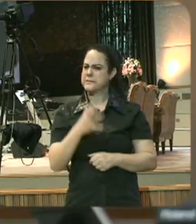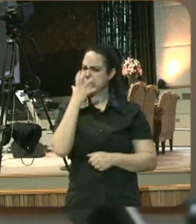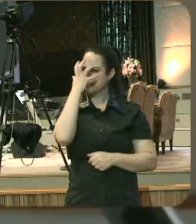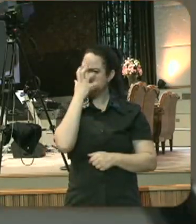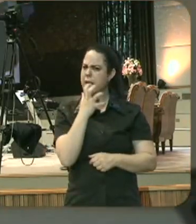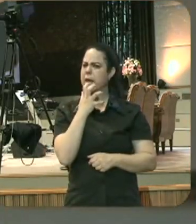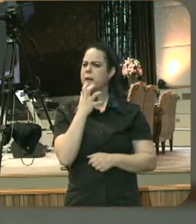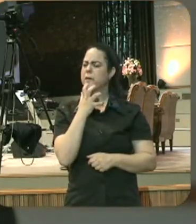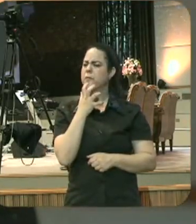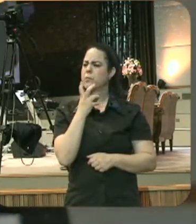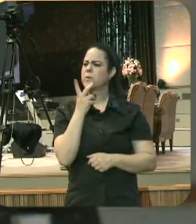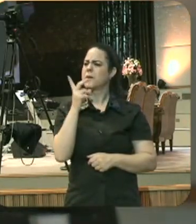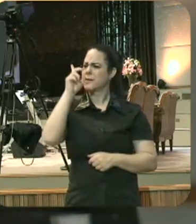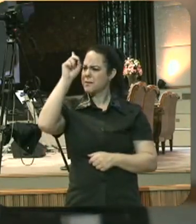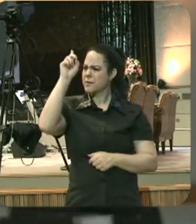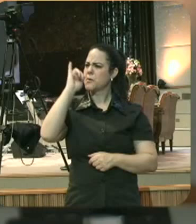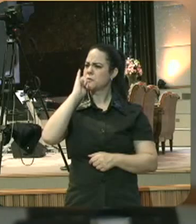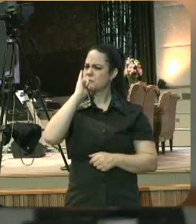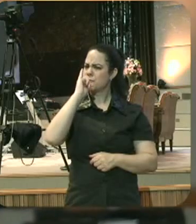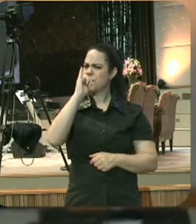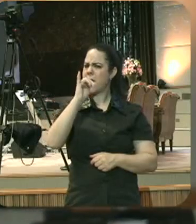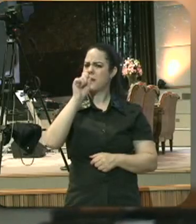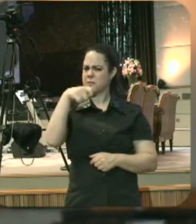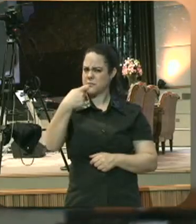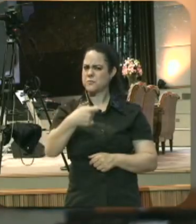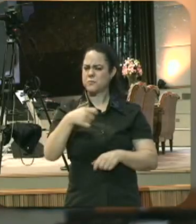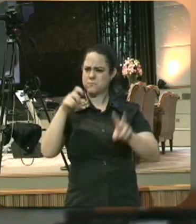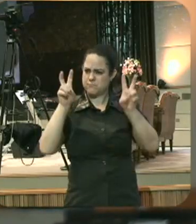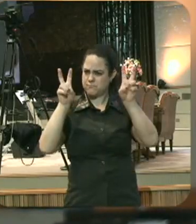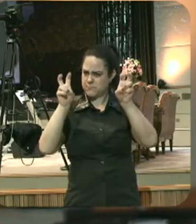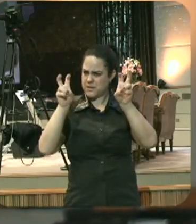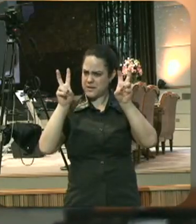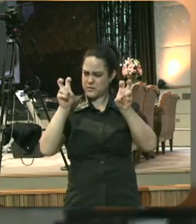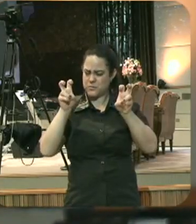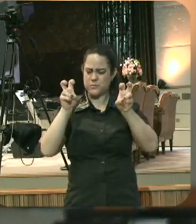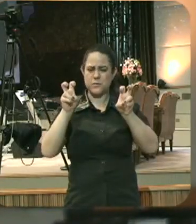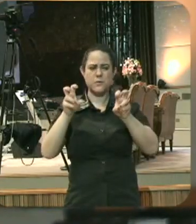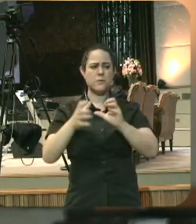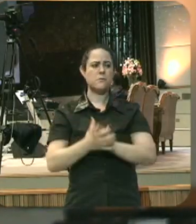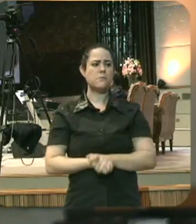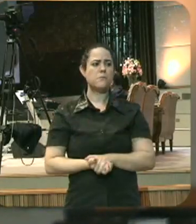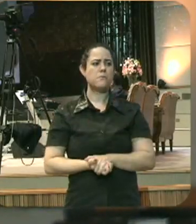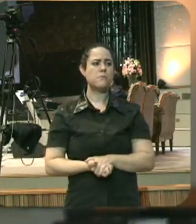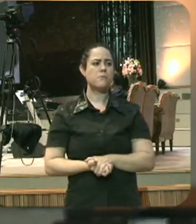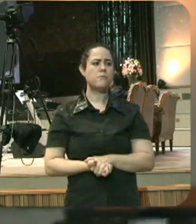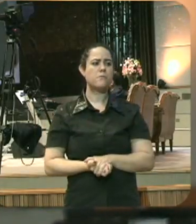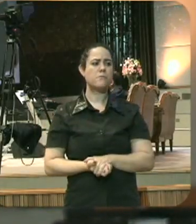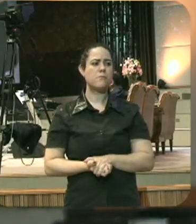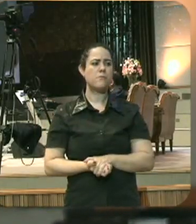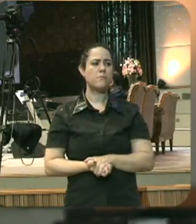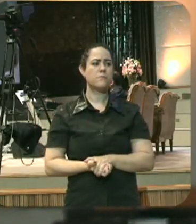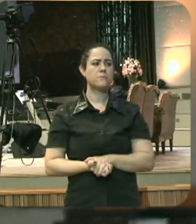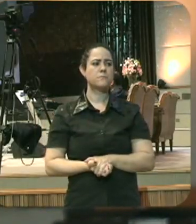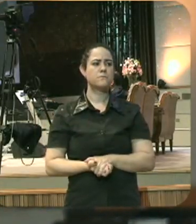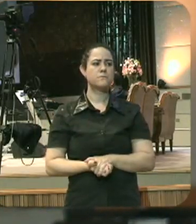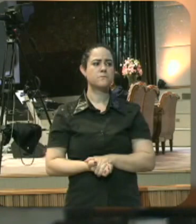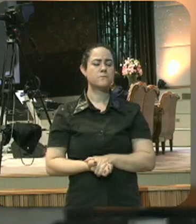duras. Quando o Senhor está falando sobre isso, Ele vai dizer assim: olha,